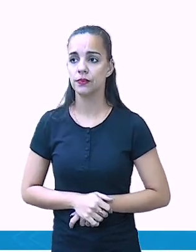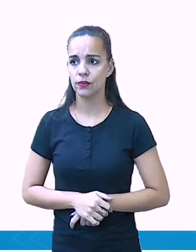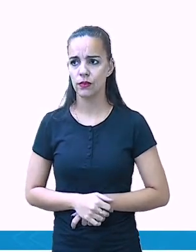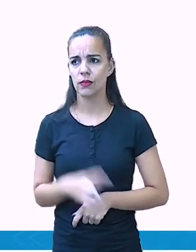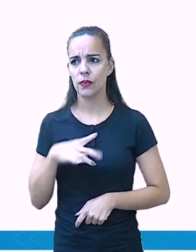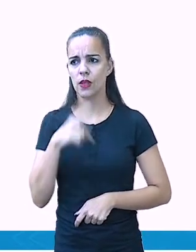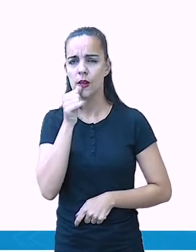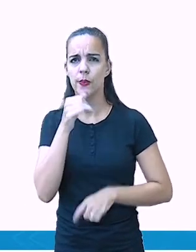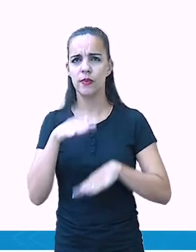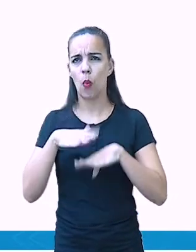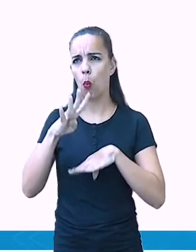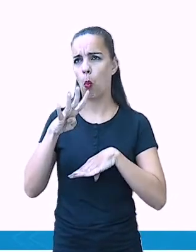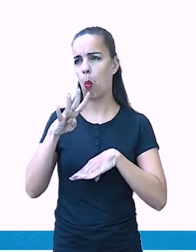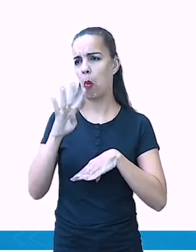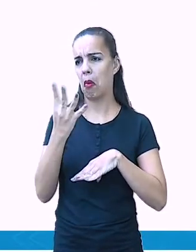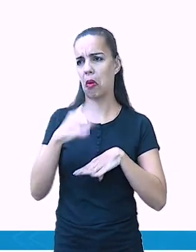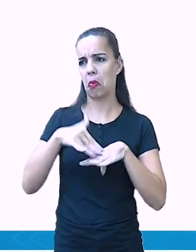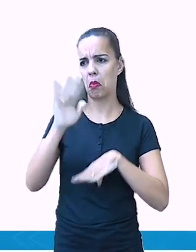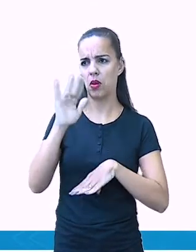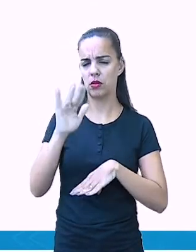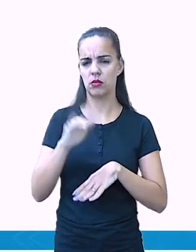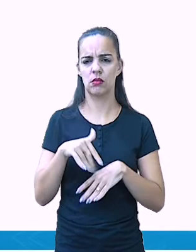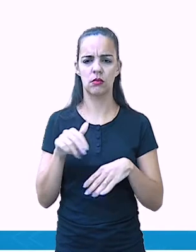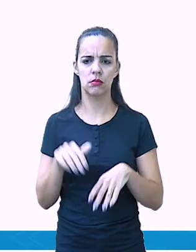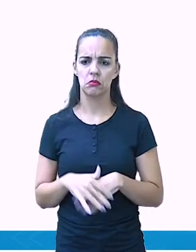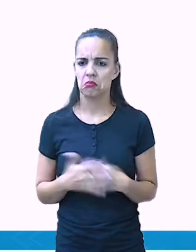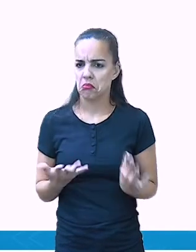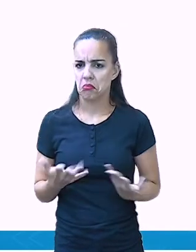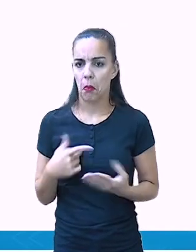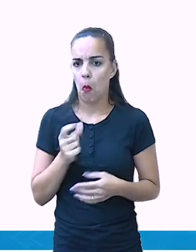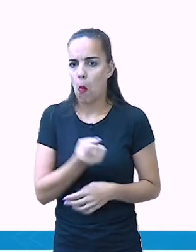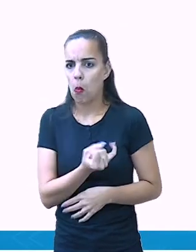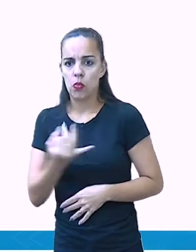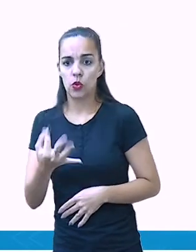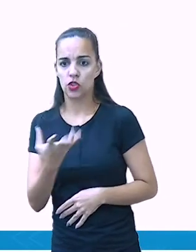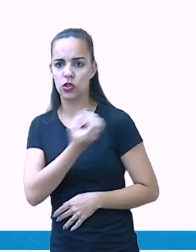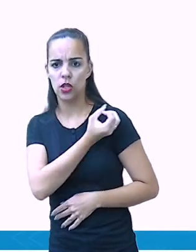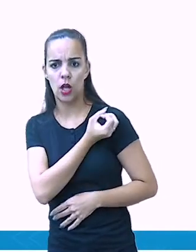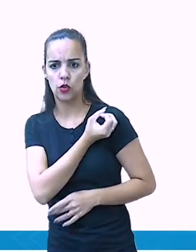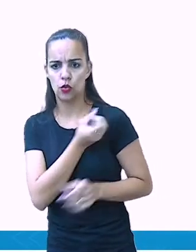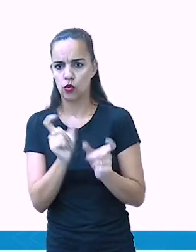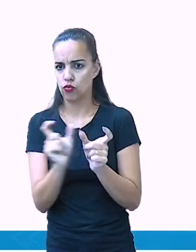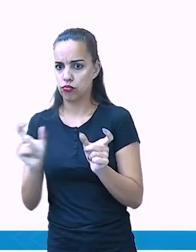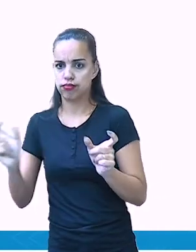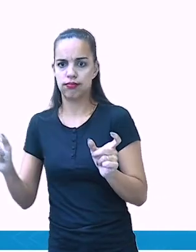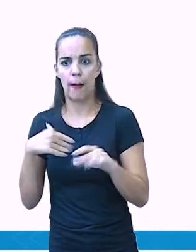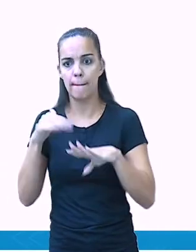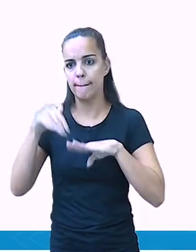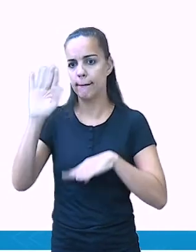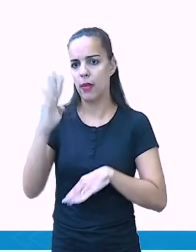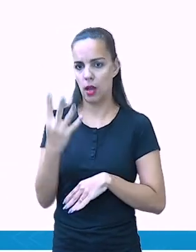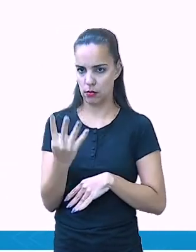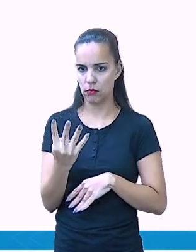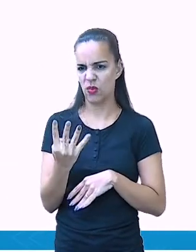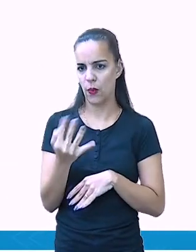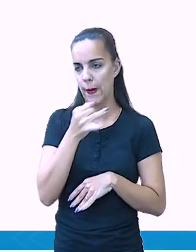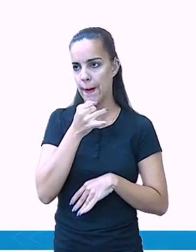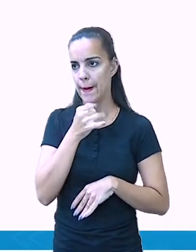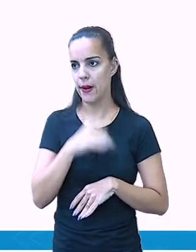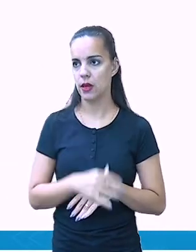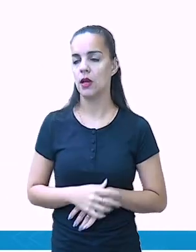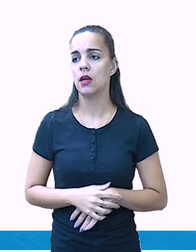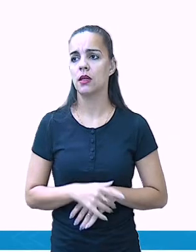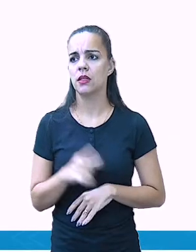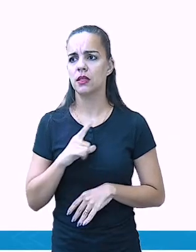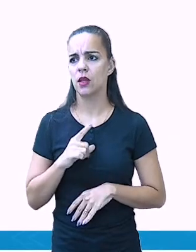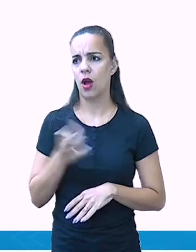de 4 sílabas ou mais. Então, professora, a gente tem uma sílaba, 2 sílabas, 3